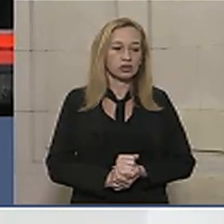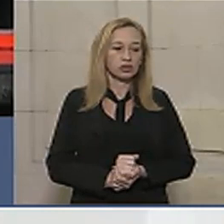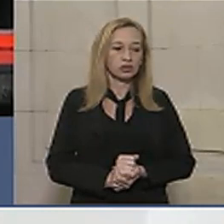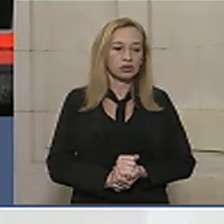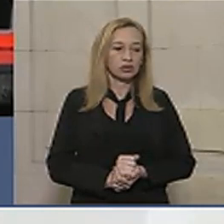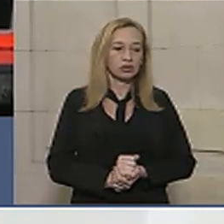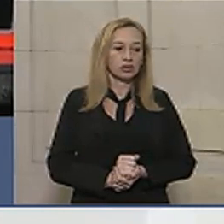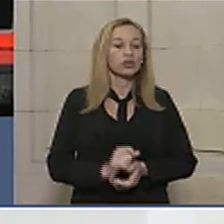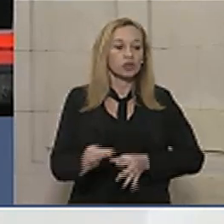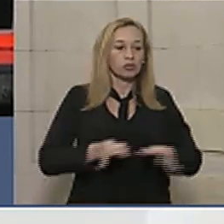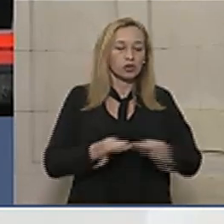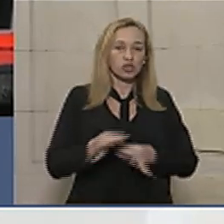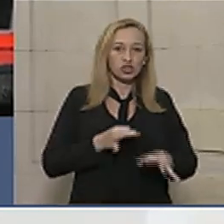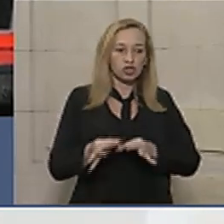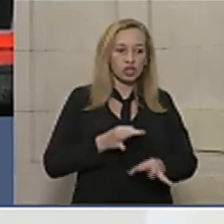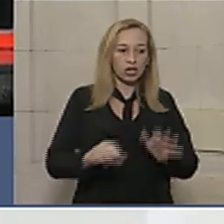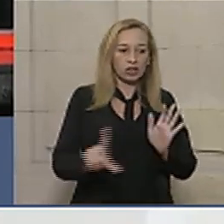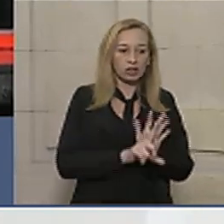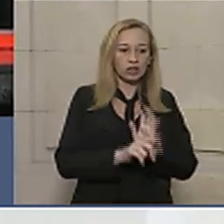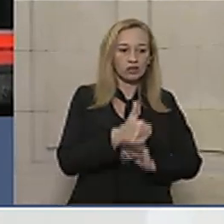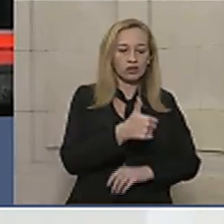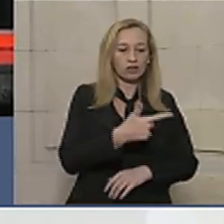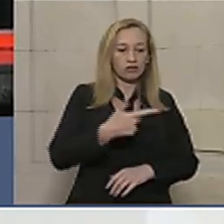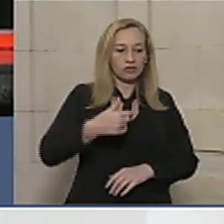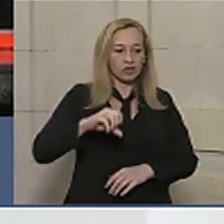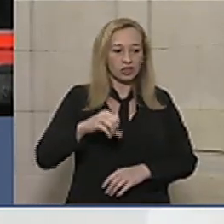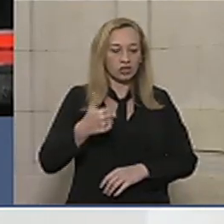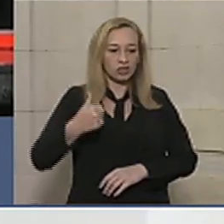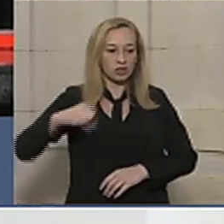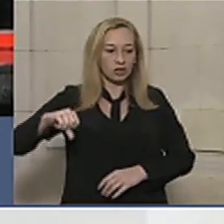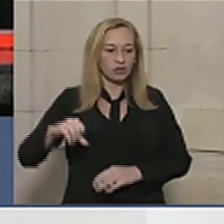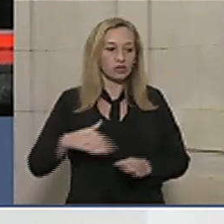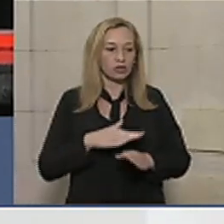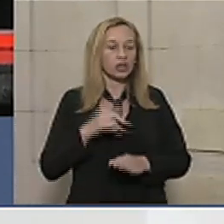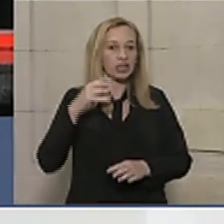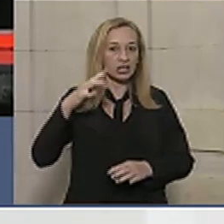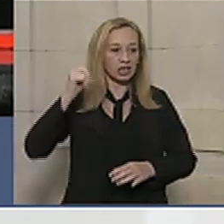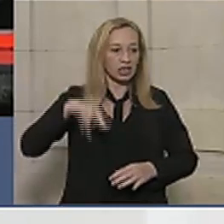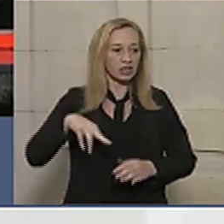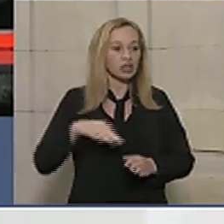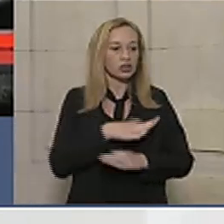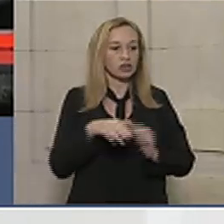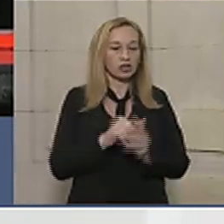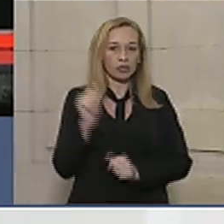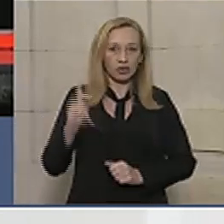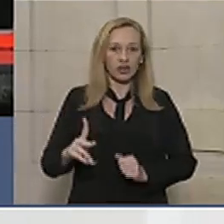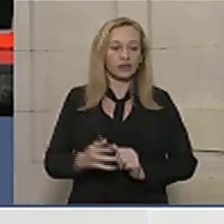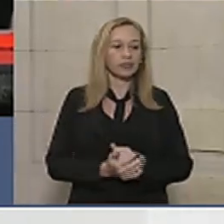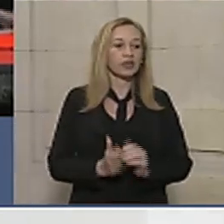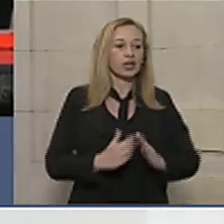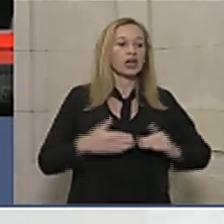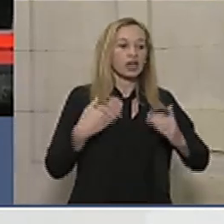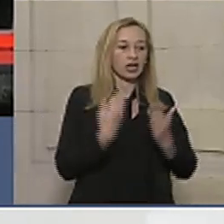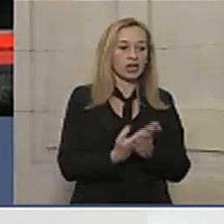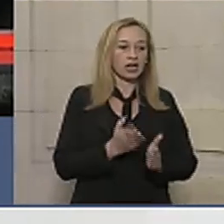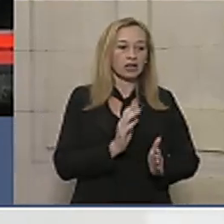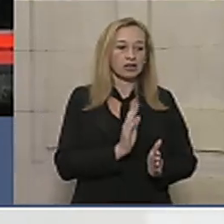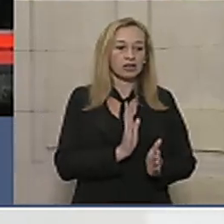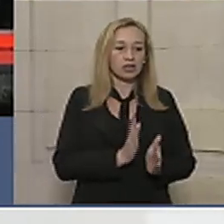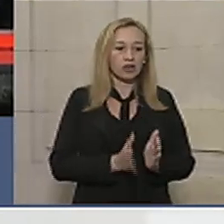inclusão na ordem do dia do projeto de resolução 20/2019, deputado Renan Ferreirinha. Senhores que aprovam, eles estão aprovados.